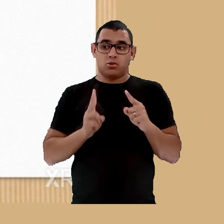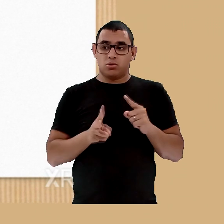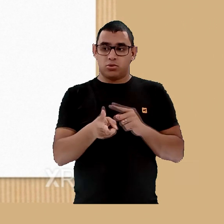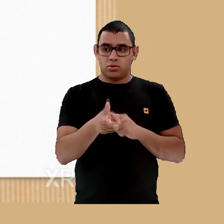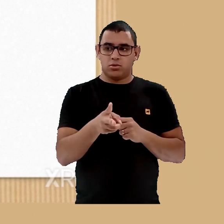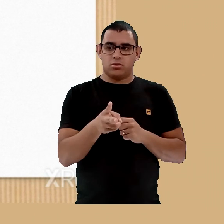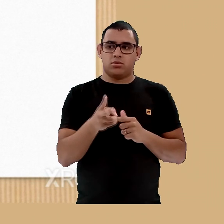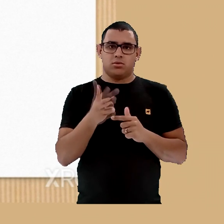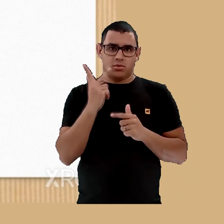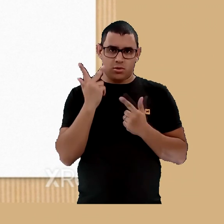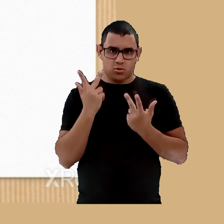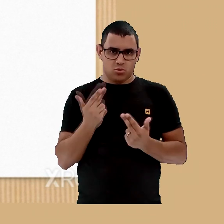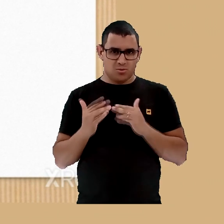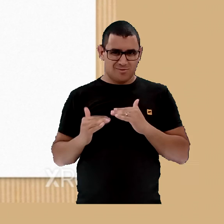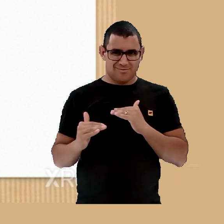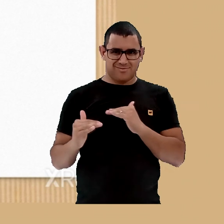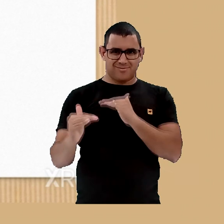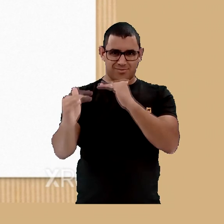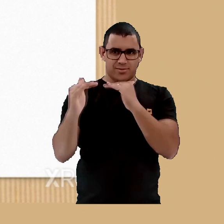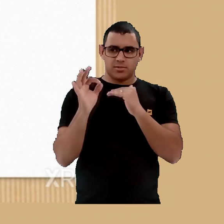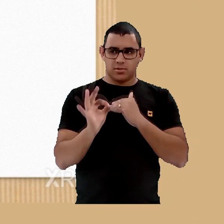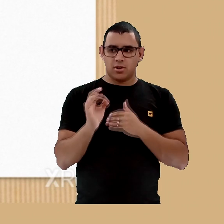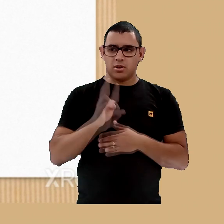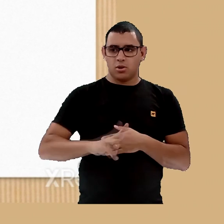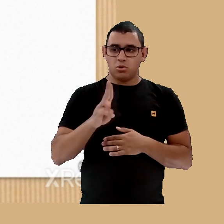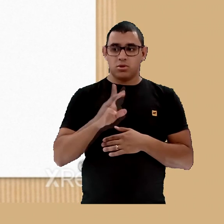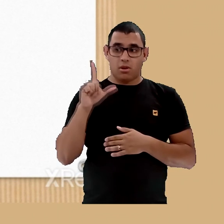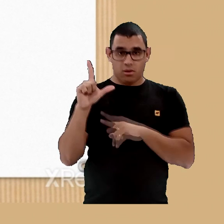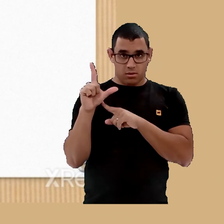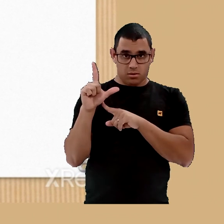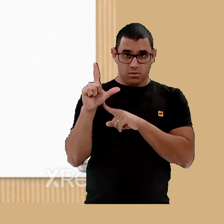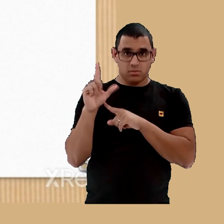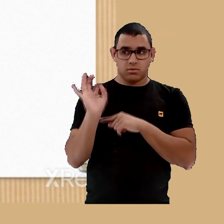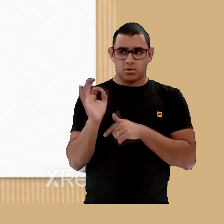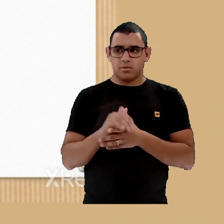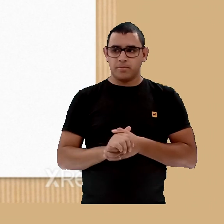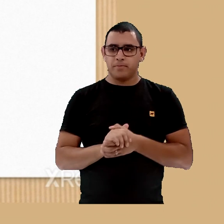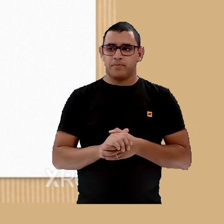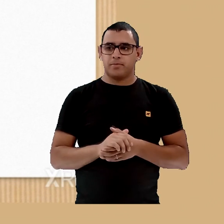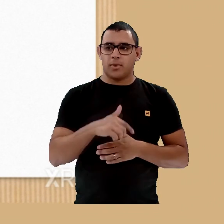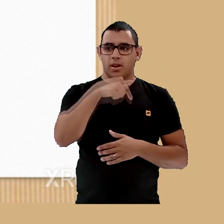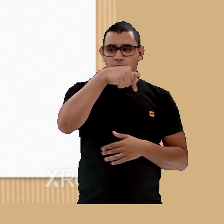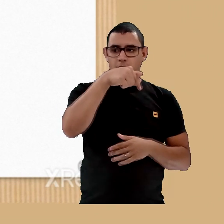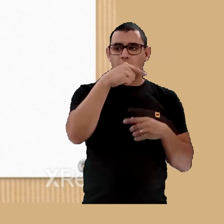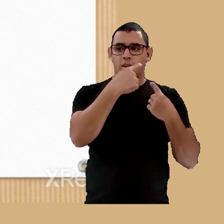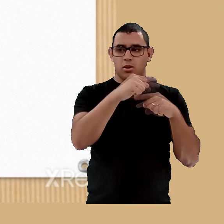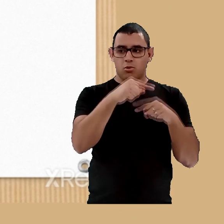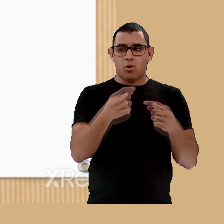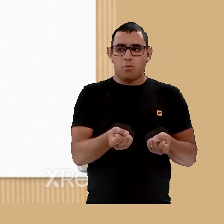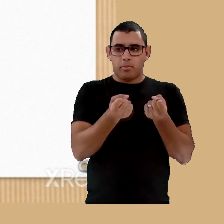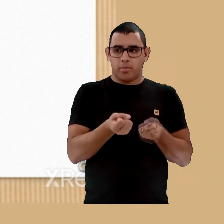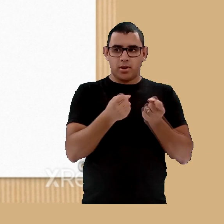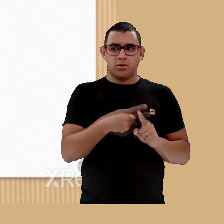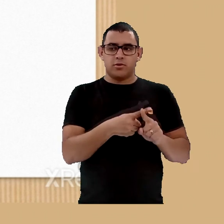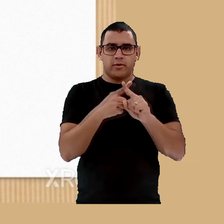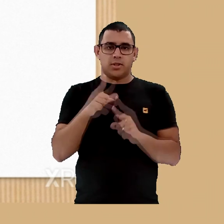de proporcionalidade, que é representada por L. Então, Q é igual a massa vezes L, que é a